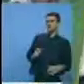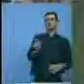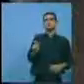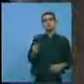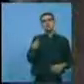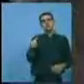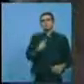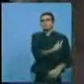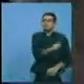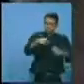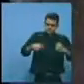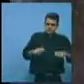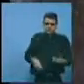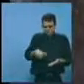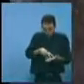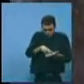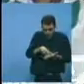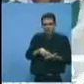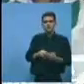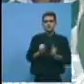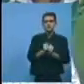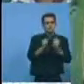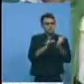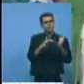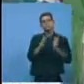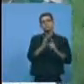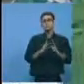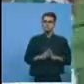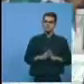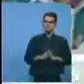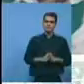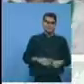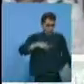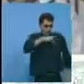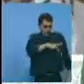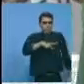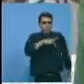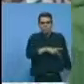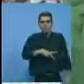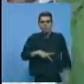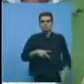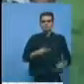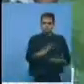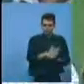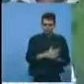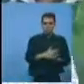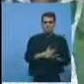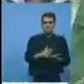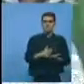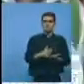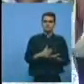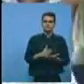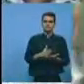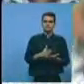de criança na vida espiritual. Ele gasta esses quatro primeiros capítulos, repito, de uma